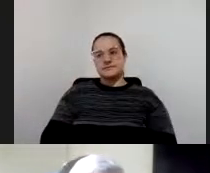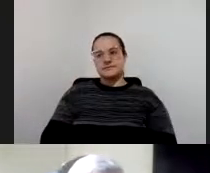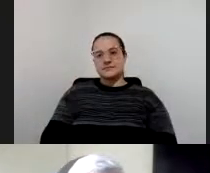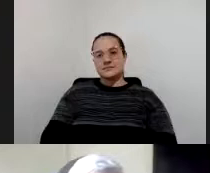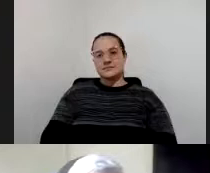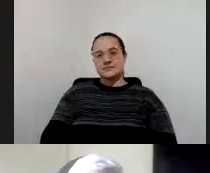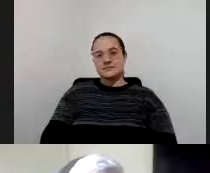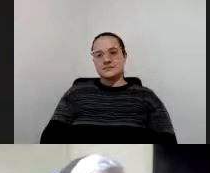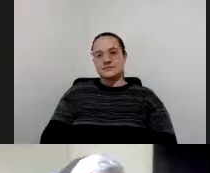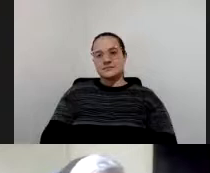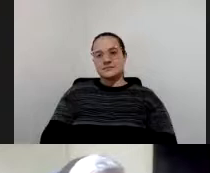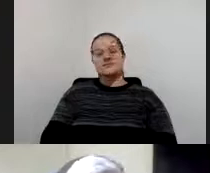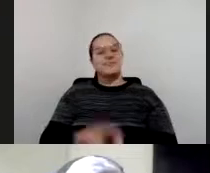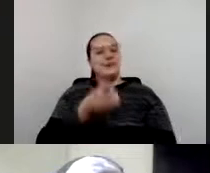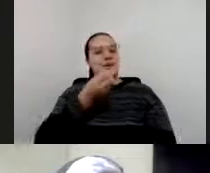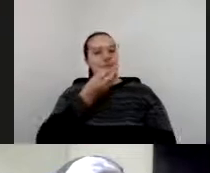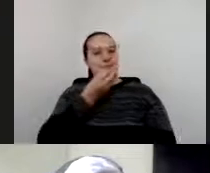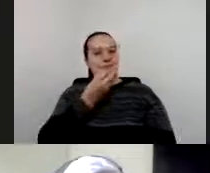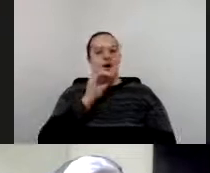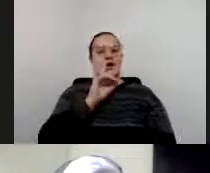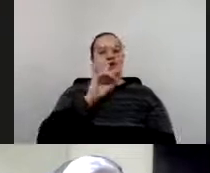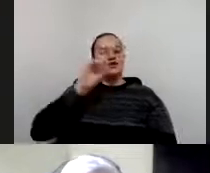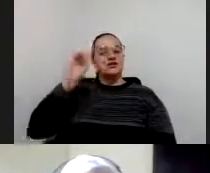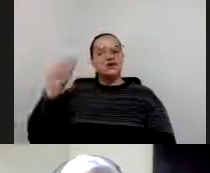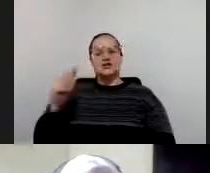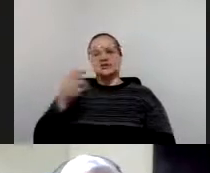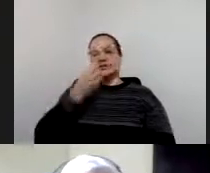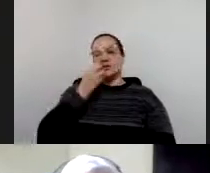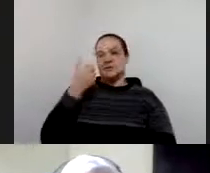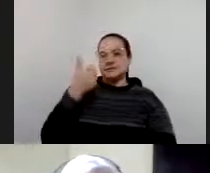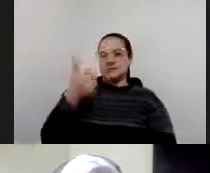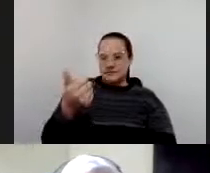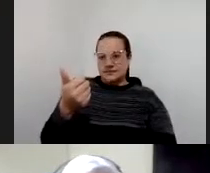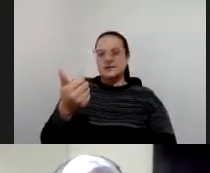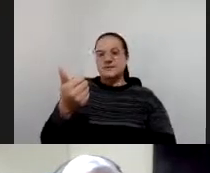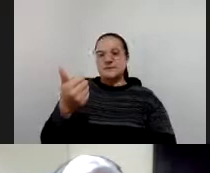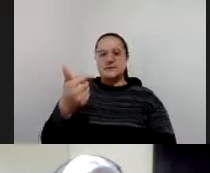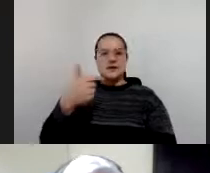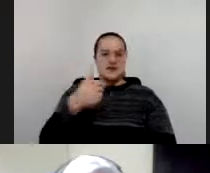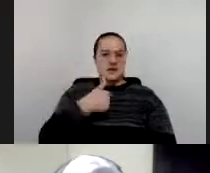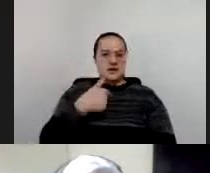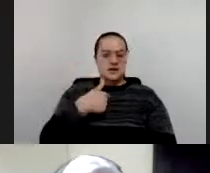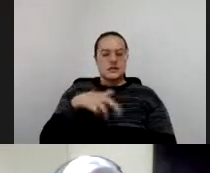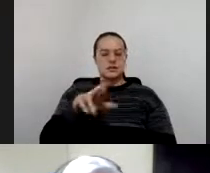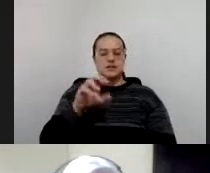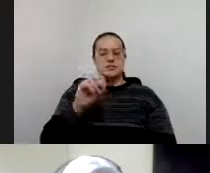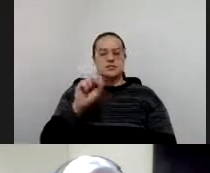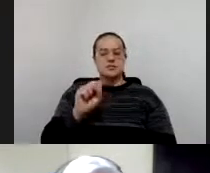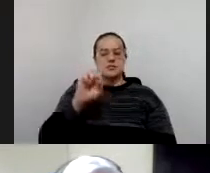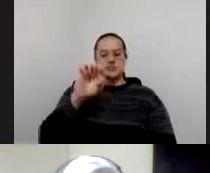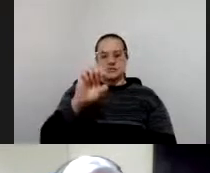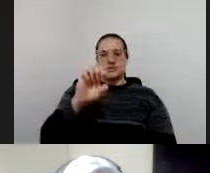Bom dia, tudo bem? Eu sou Arthur Tinca